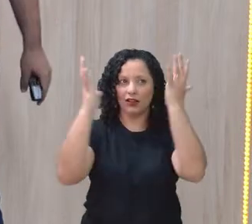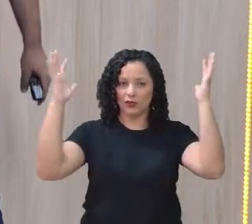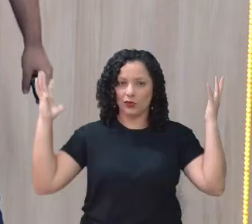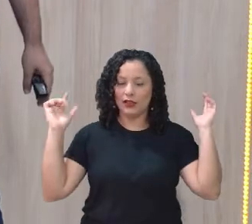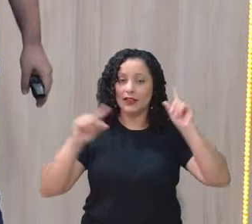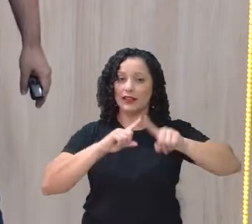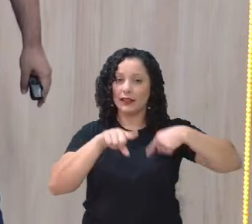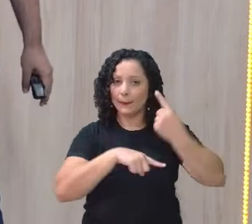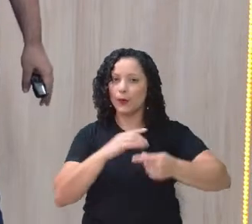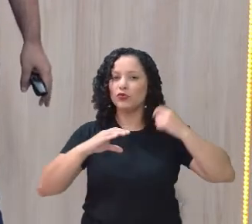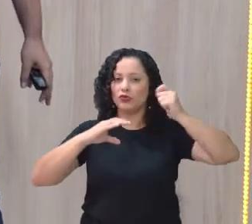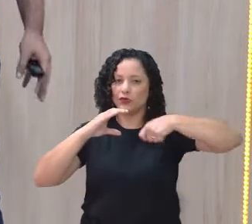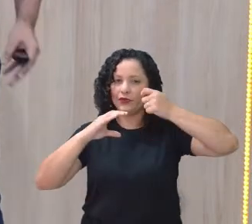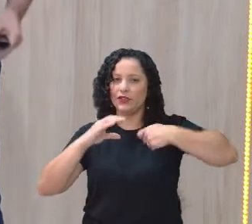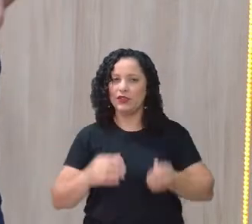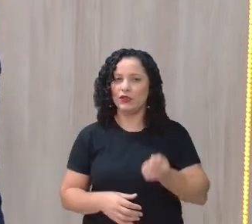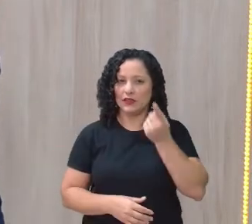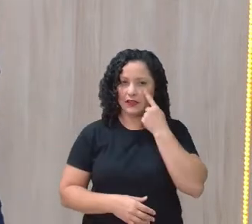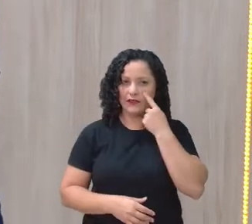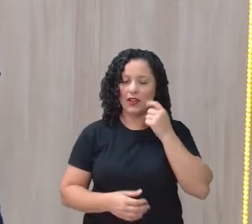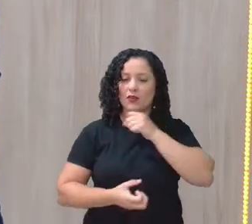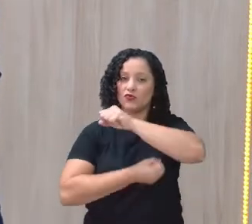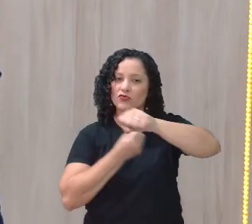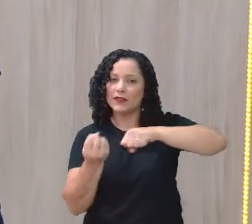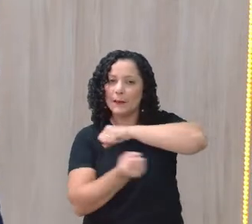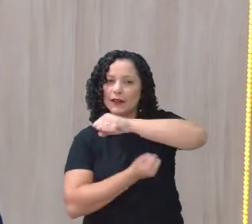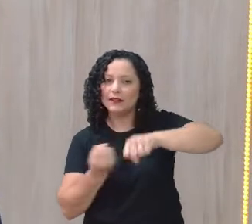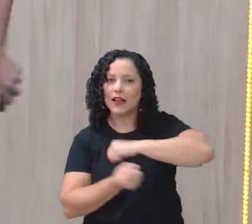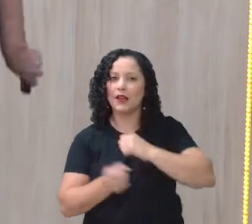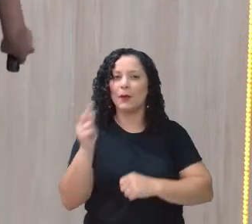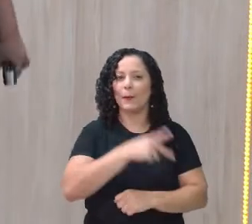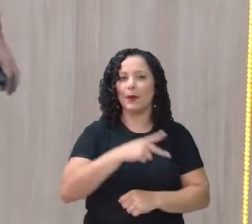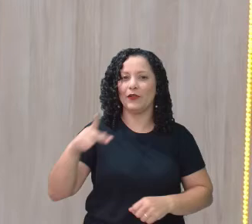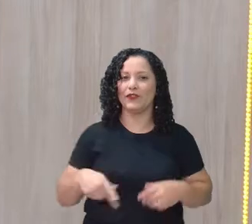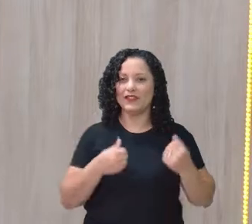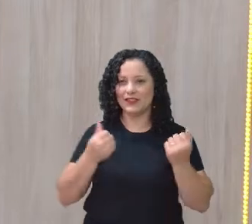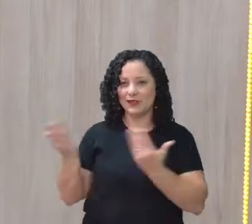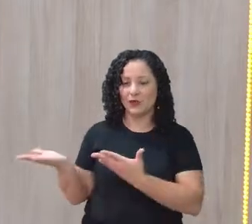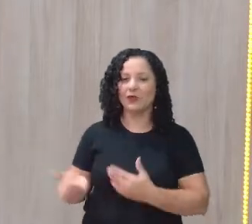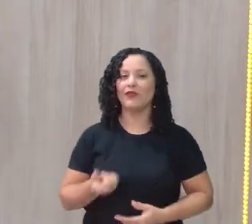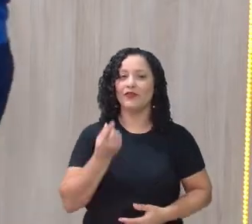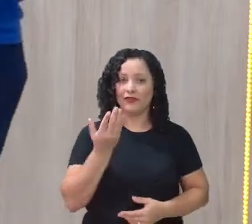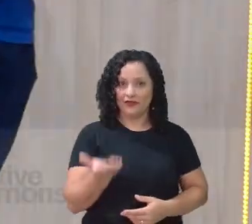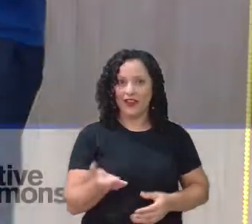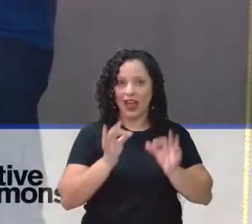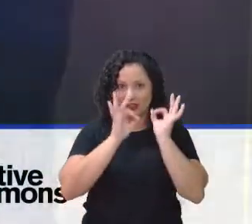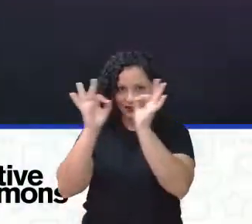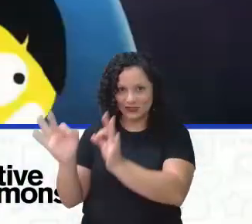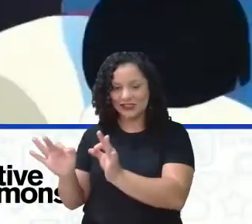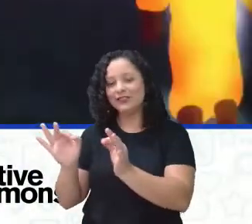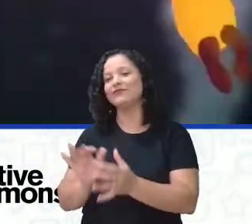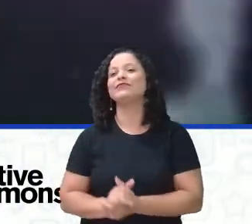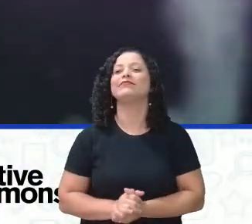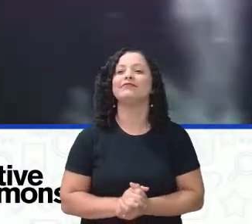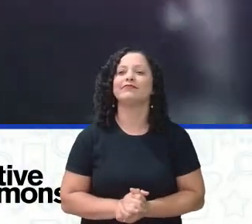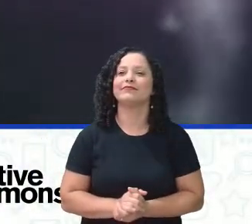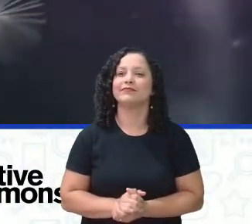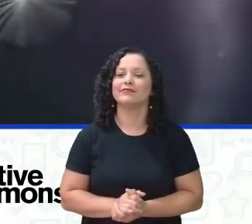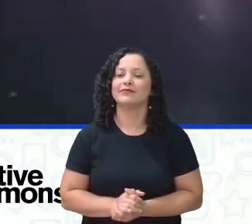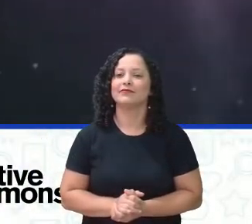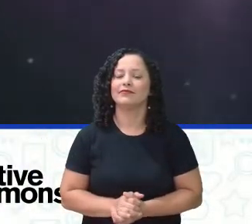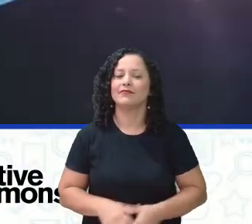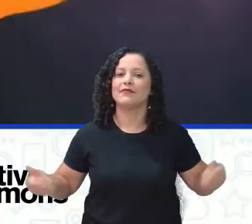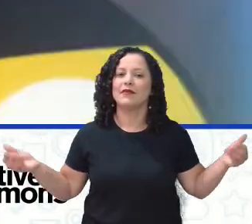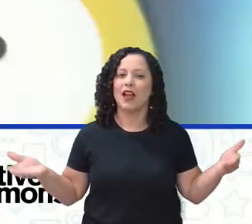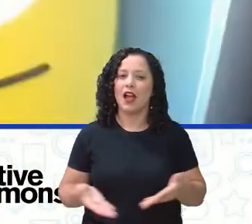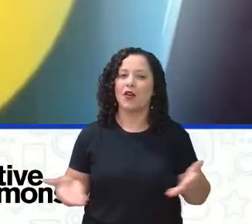após o vídeo, você vem aí com sustentabilidade com o professor Armando. Assista aí, sexto ano. Pelo espaço. E que